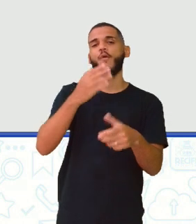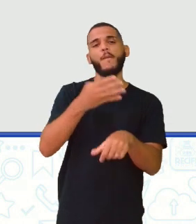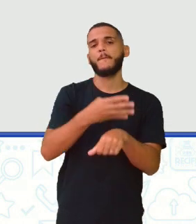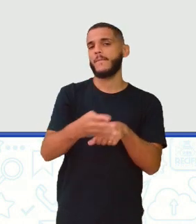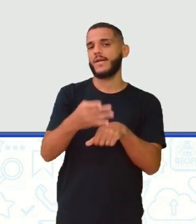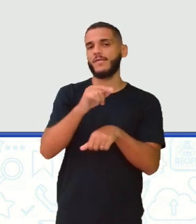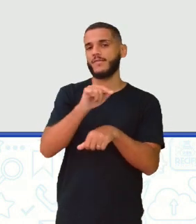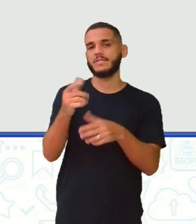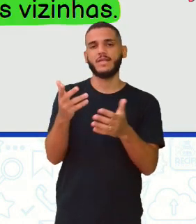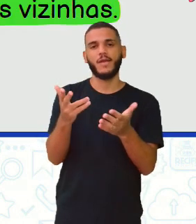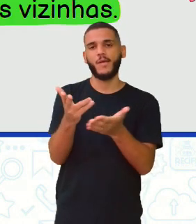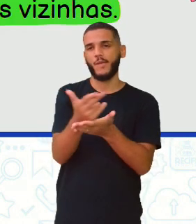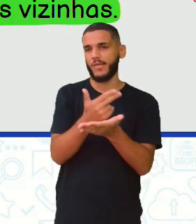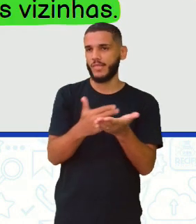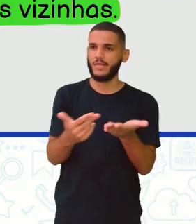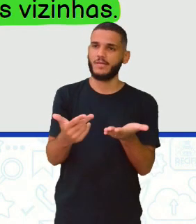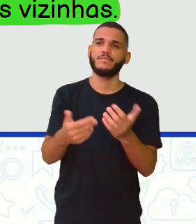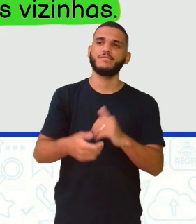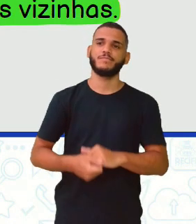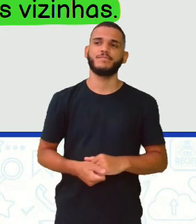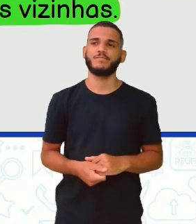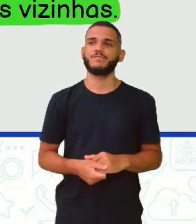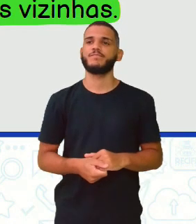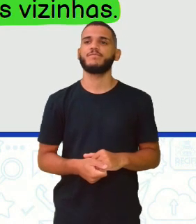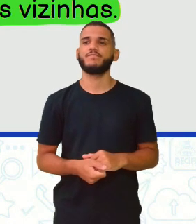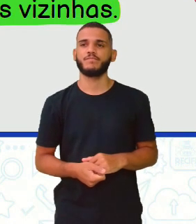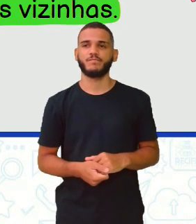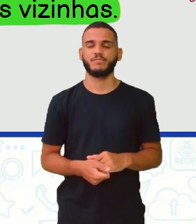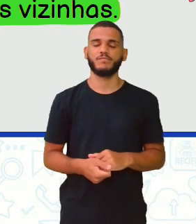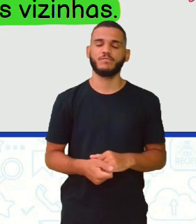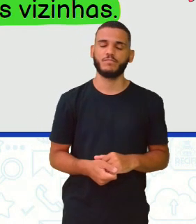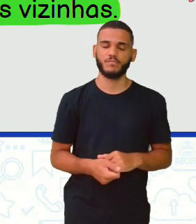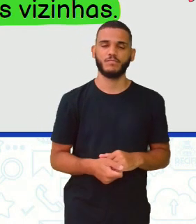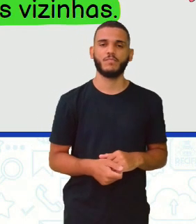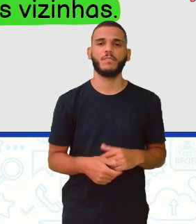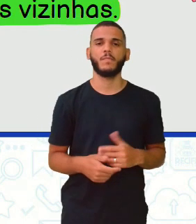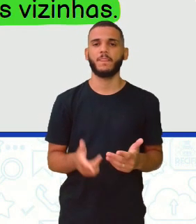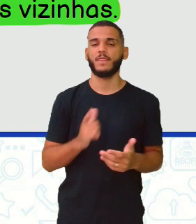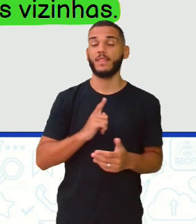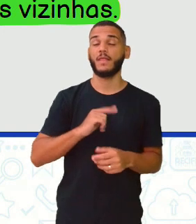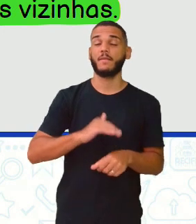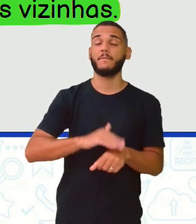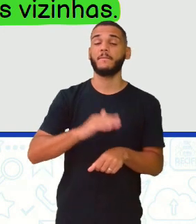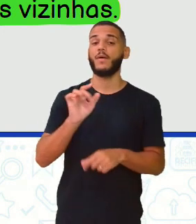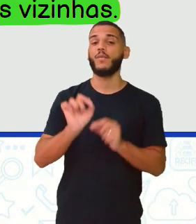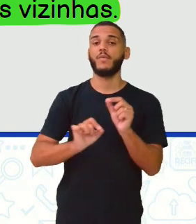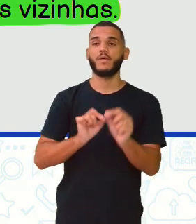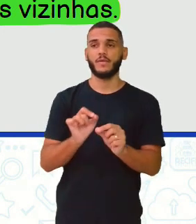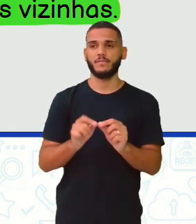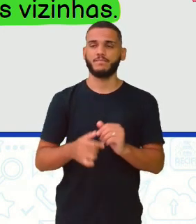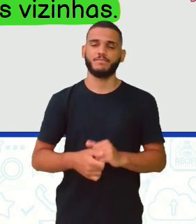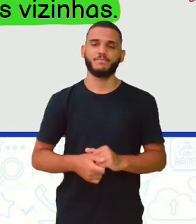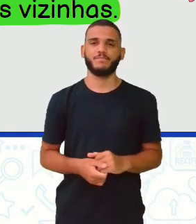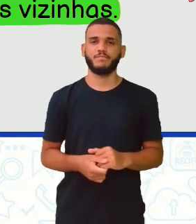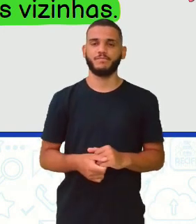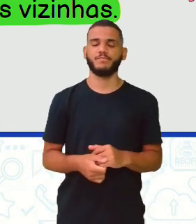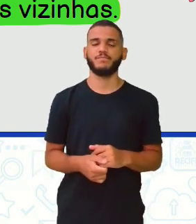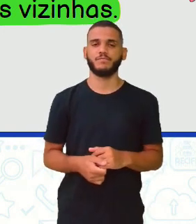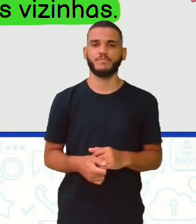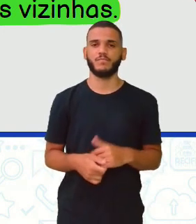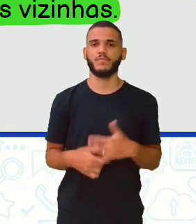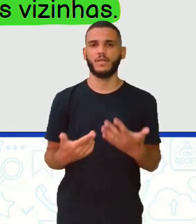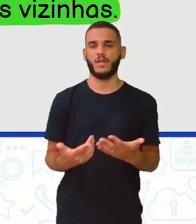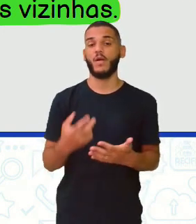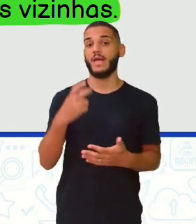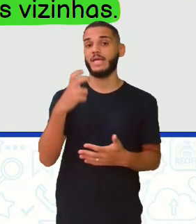coisa, tá? Então, bora lá. O que é que eu tenho mais aí? Eu tenho mais que